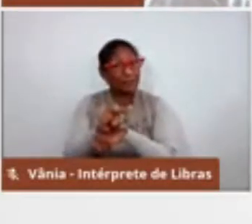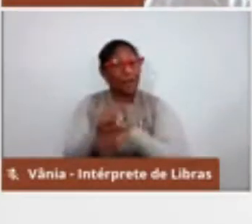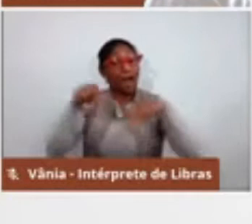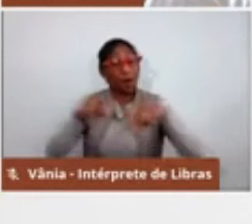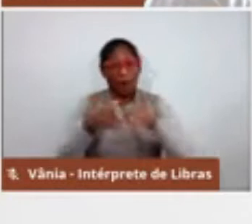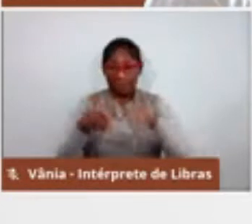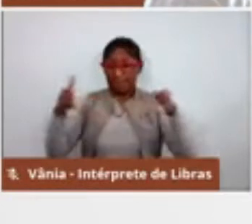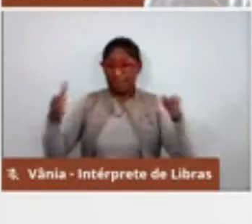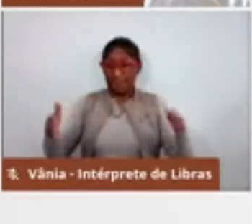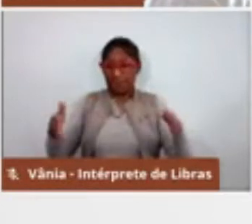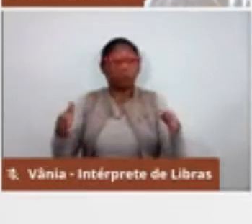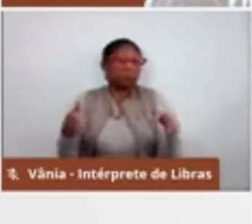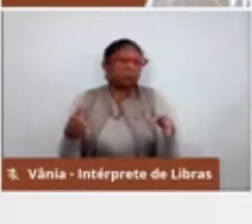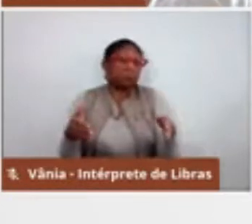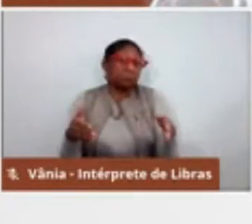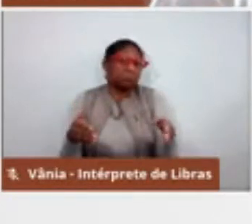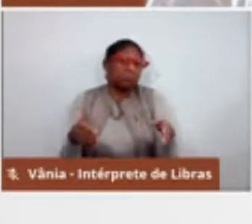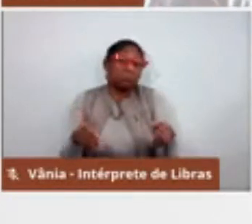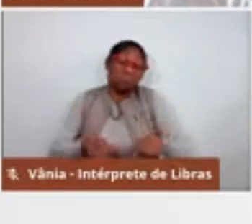longe de muito menor